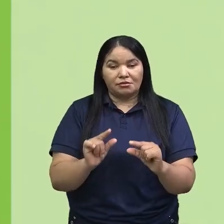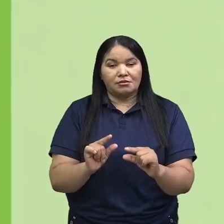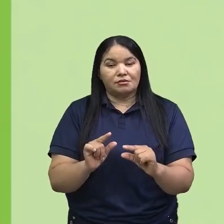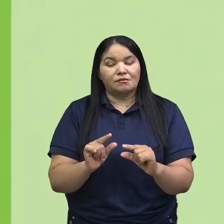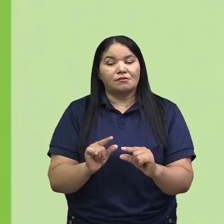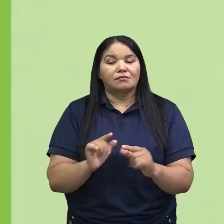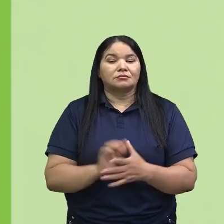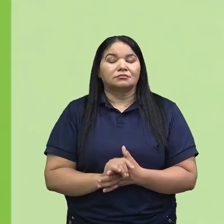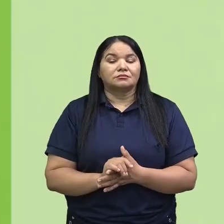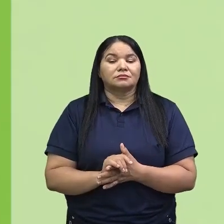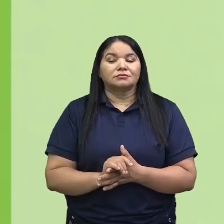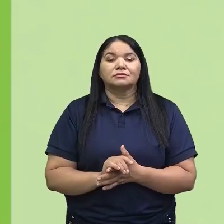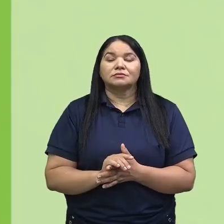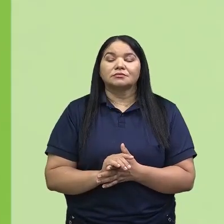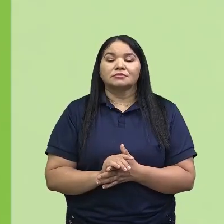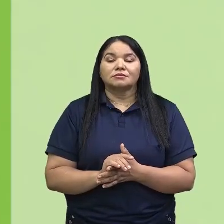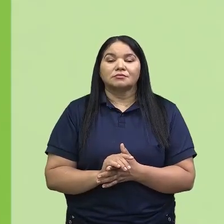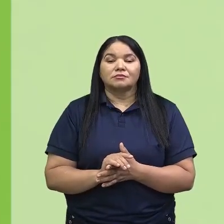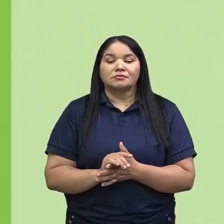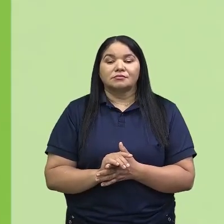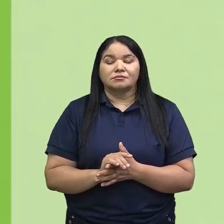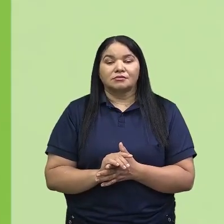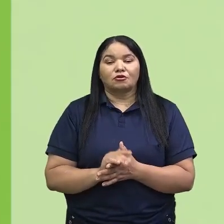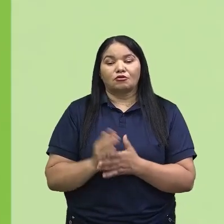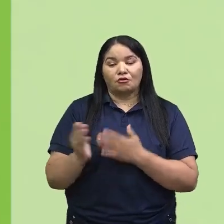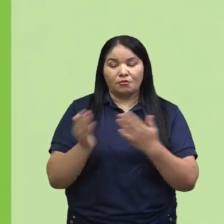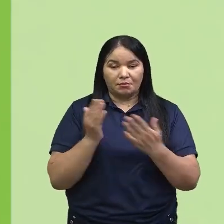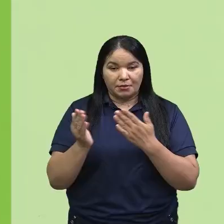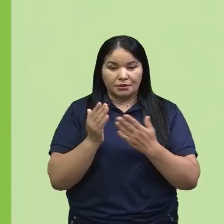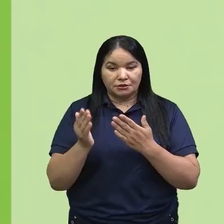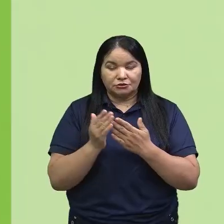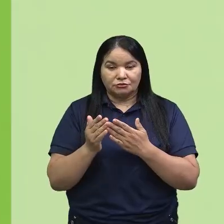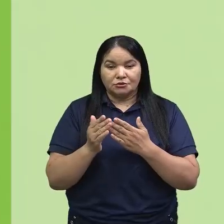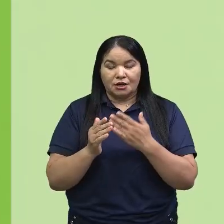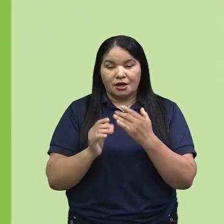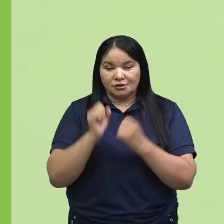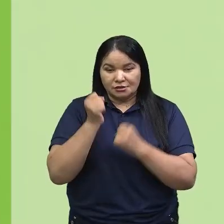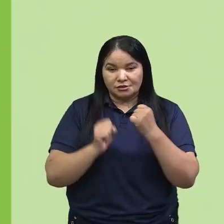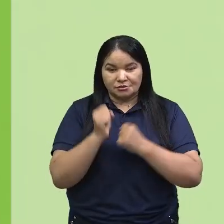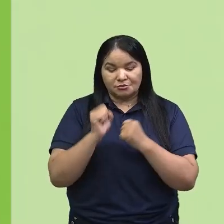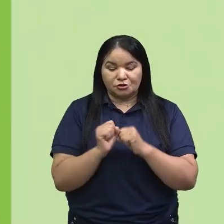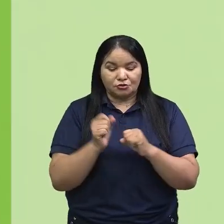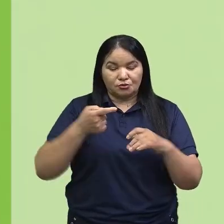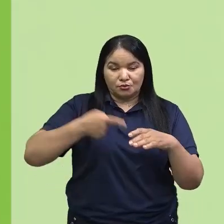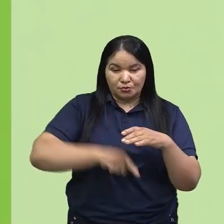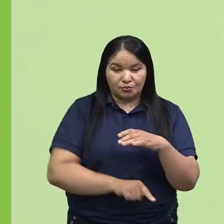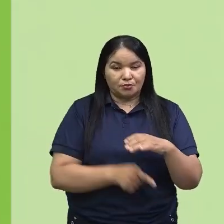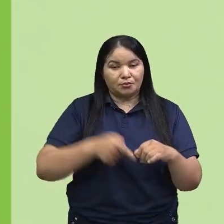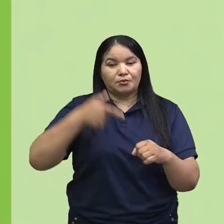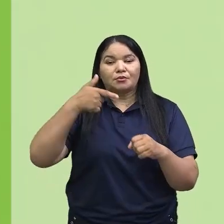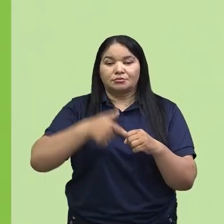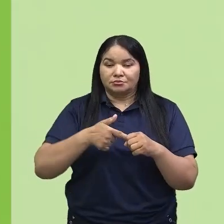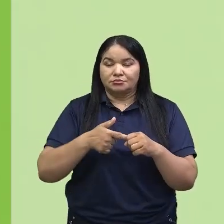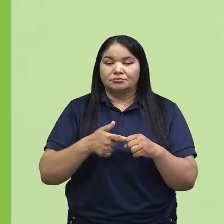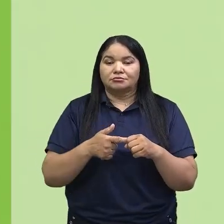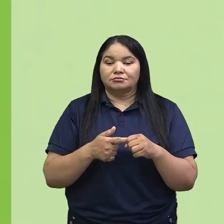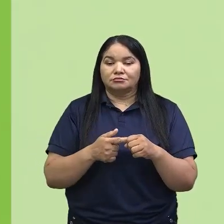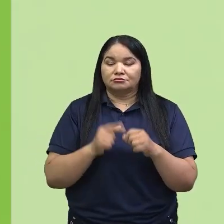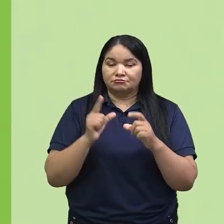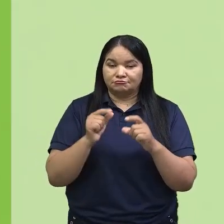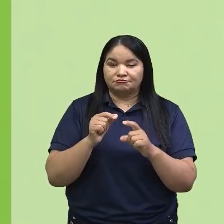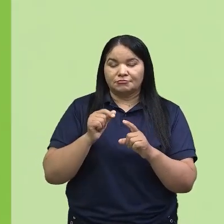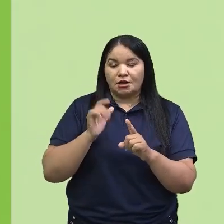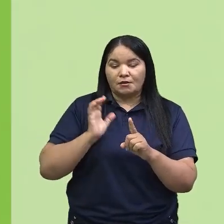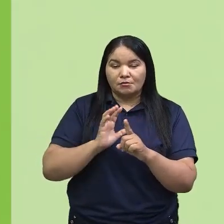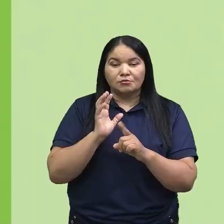que trabalham com combustível fóssil, né? Causa menos impacto que a poluição causada pelos combustíveis